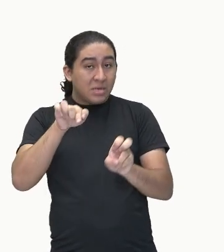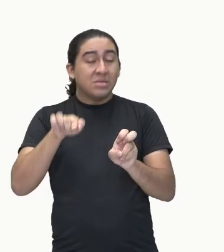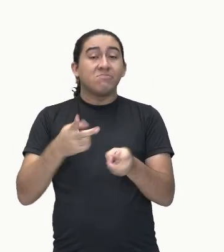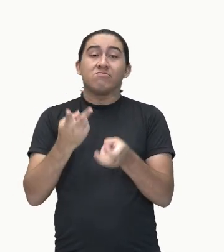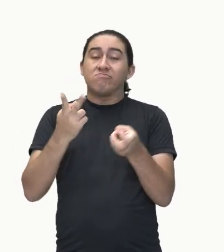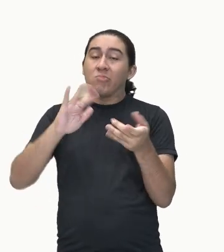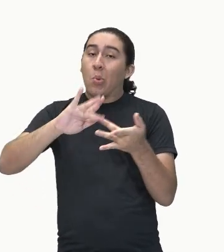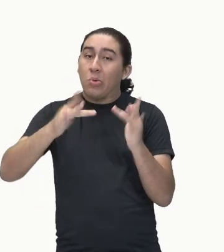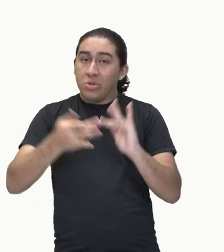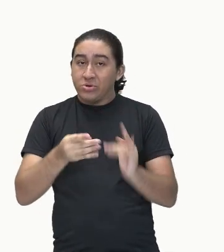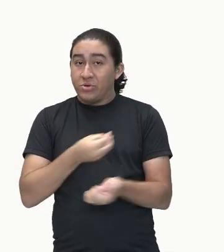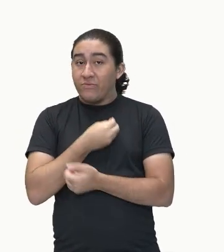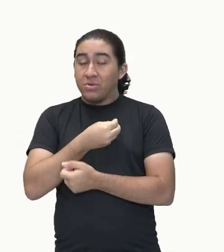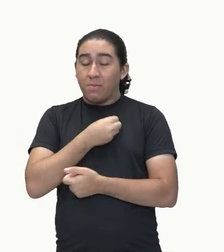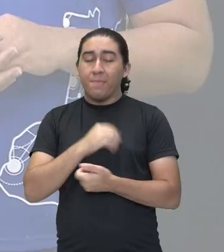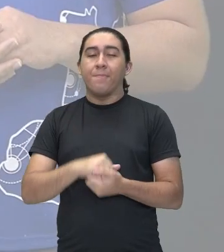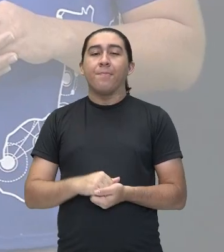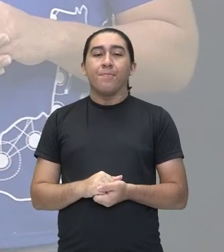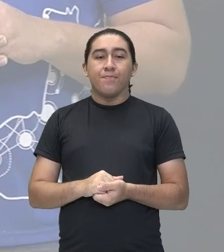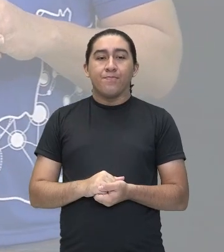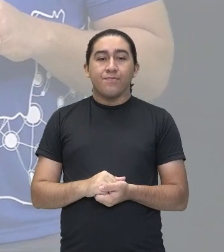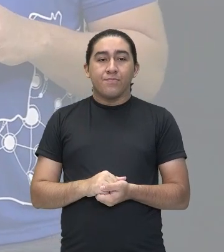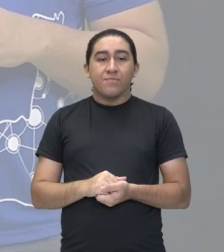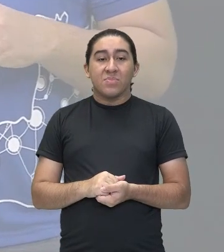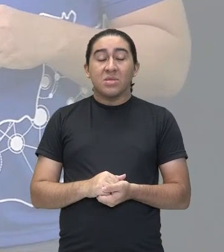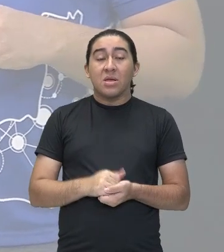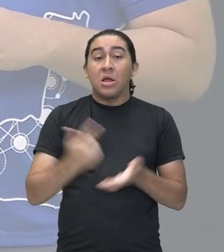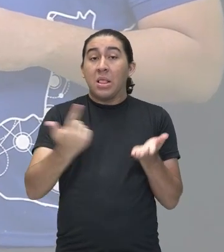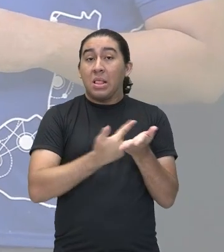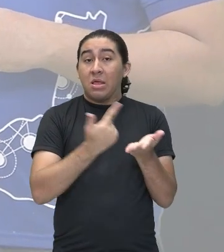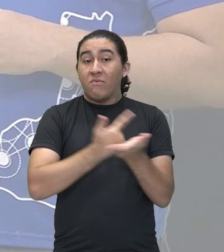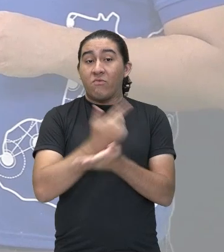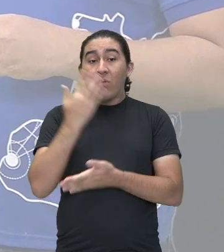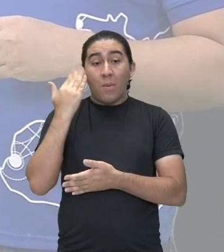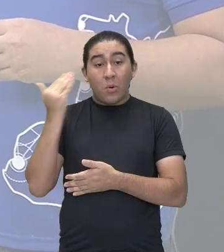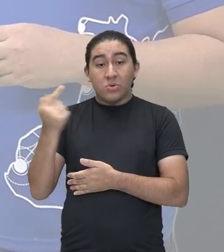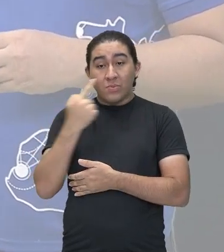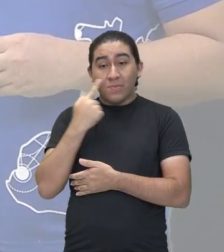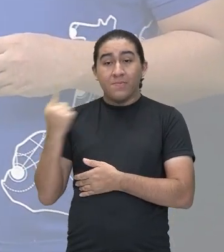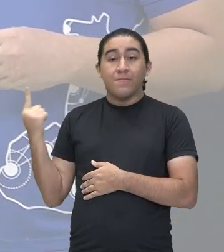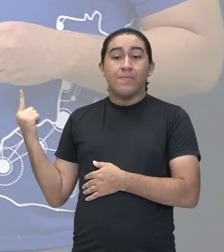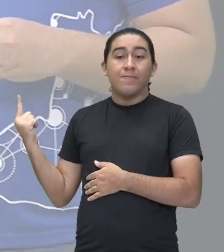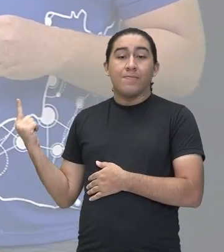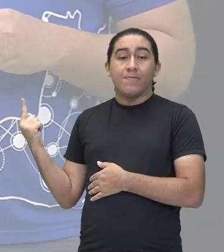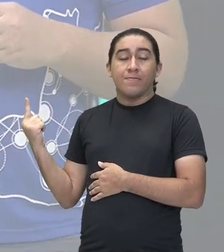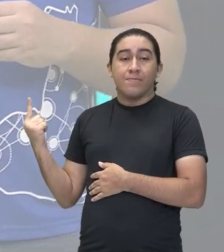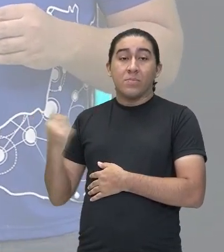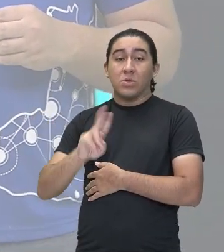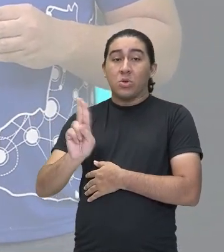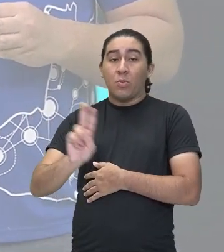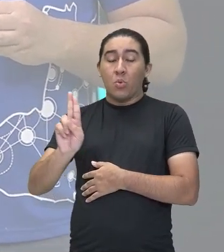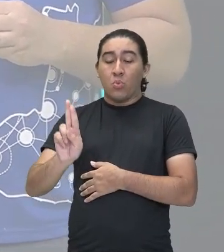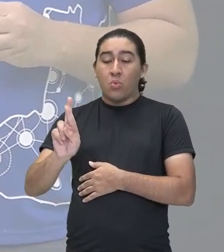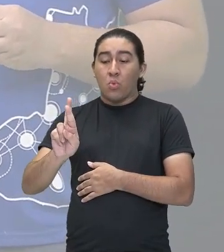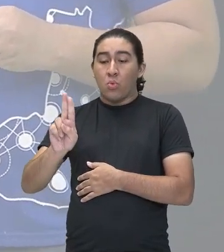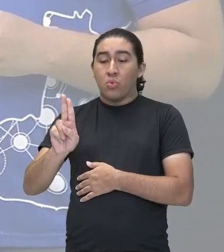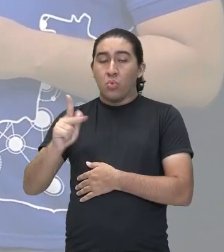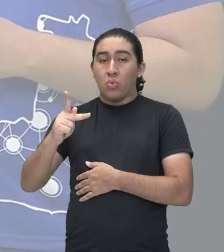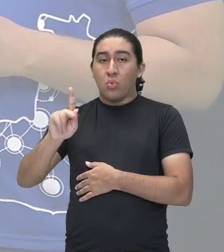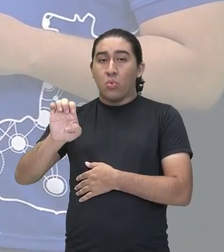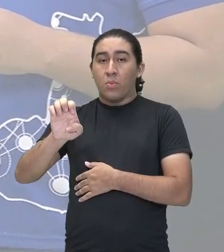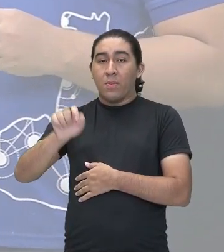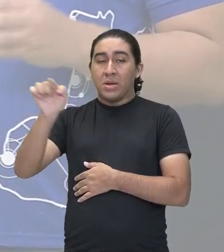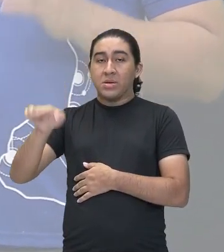realidade. Entre as obras de destaques, nós vamos ter aqui a obra Urupês, certo? Perceba que é uma